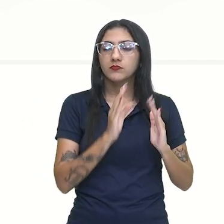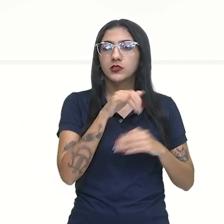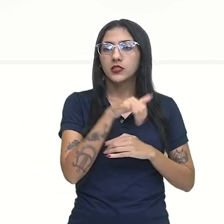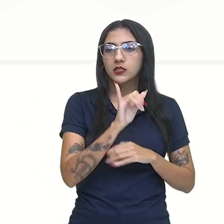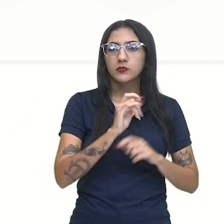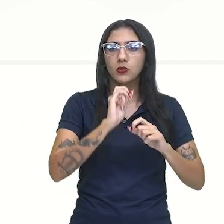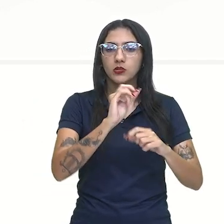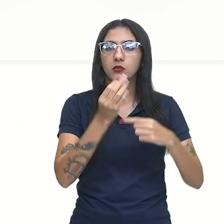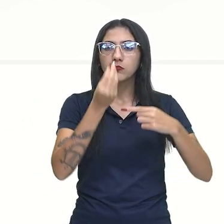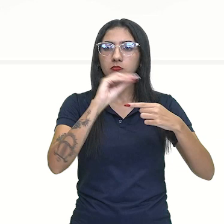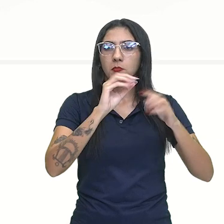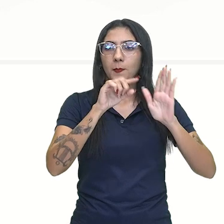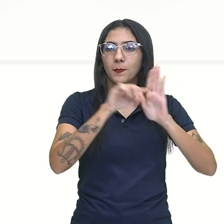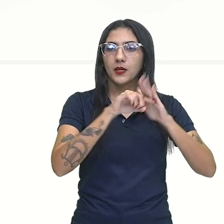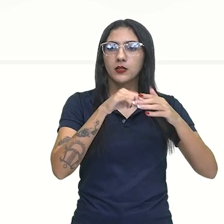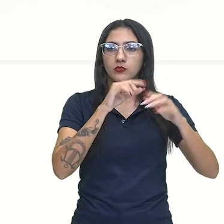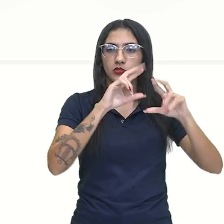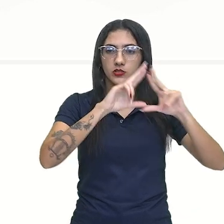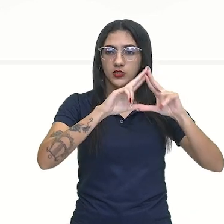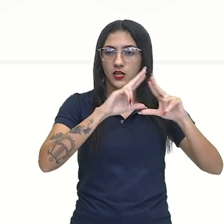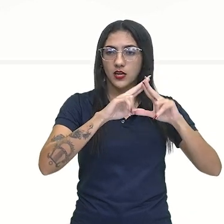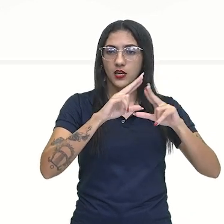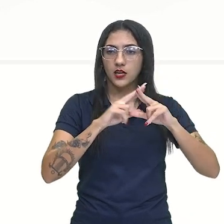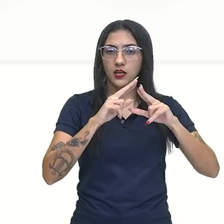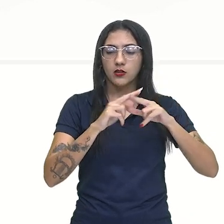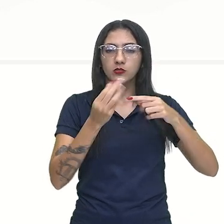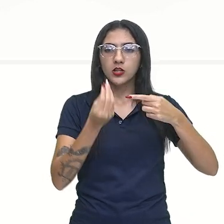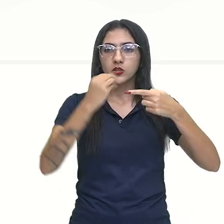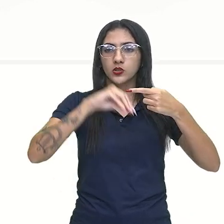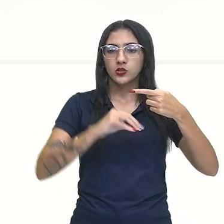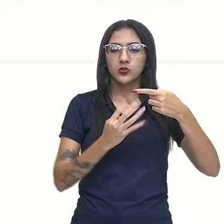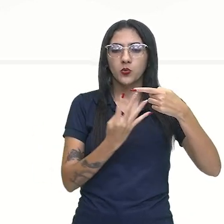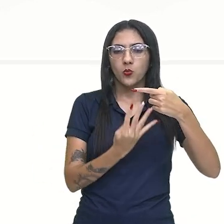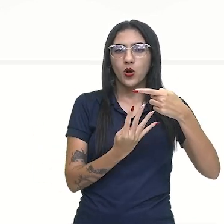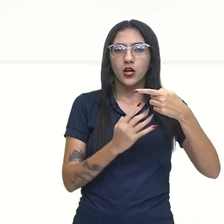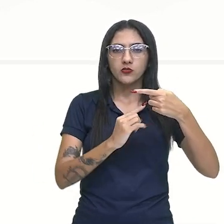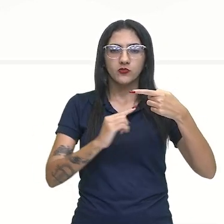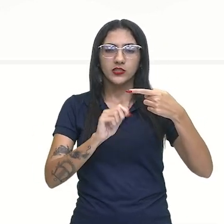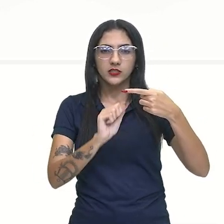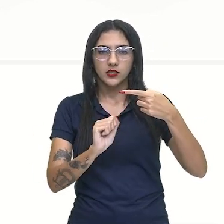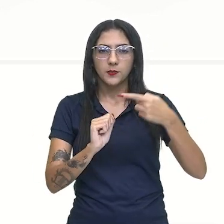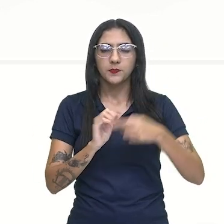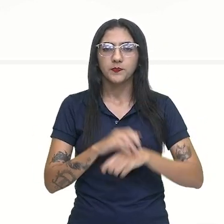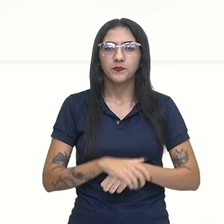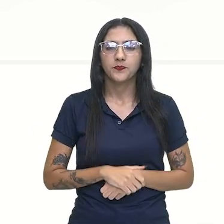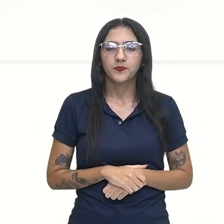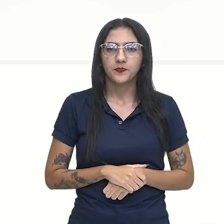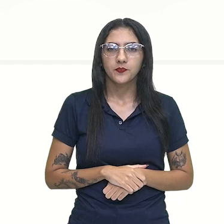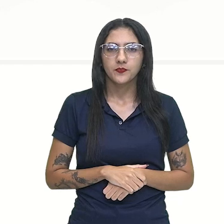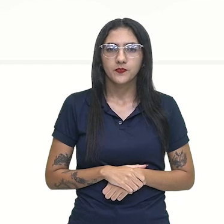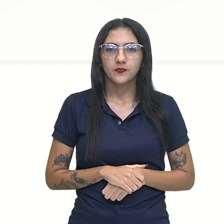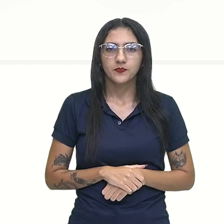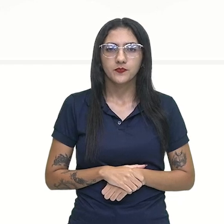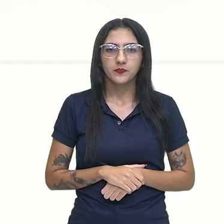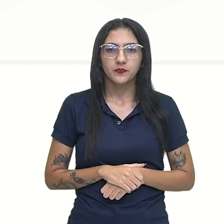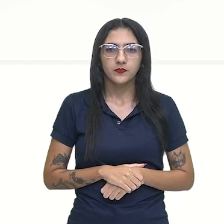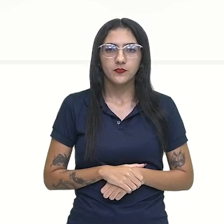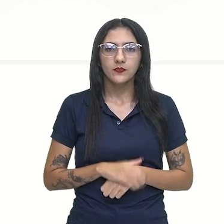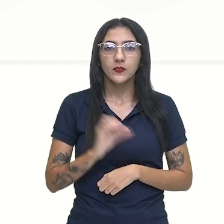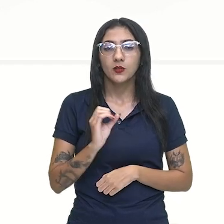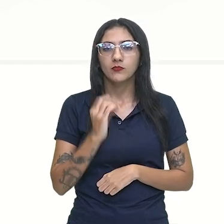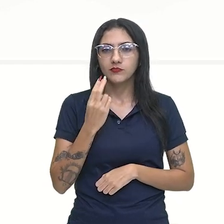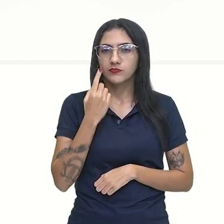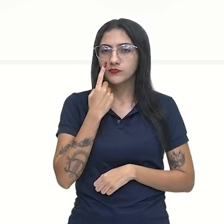menos delta sobre 4A. Ou então, né, menos o b ao quadrado,